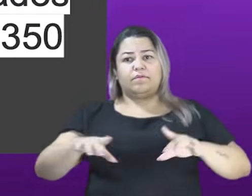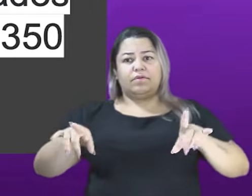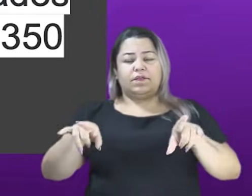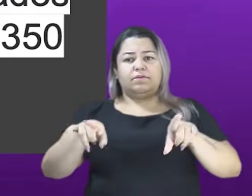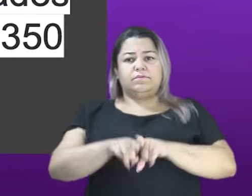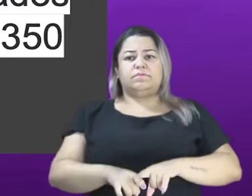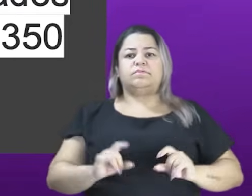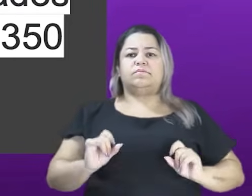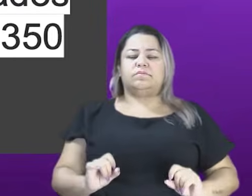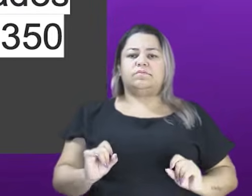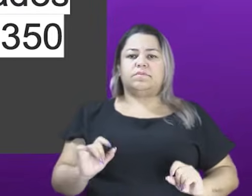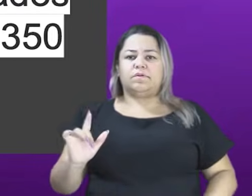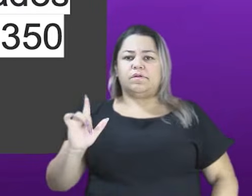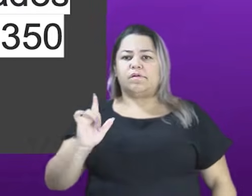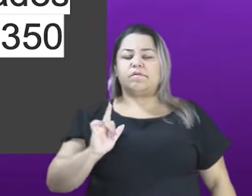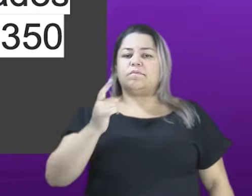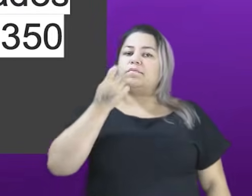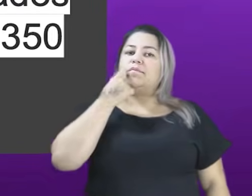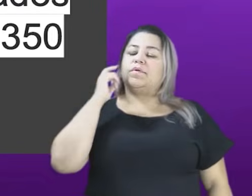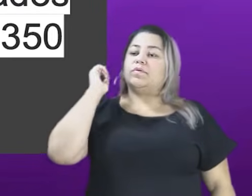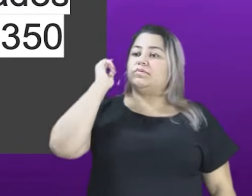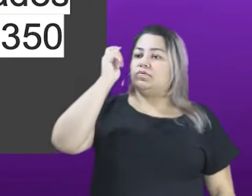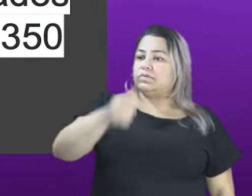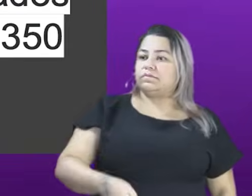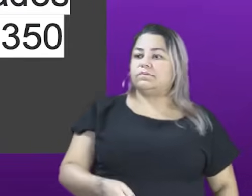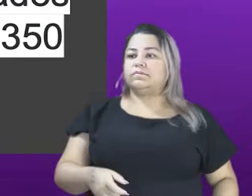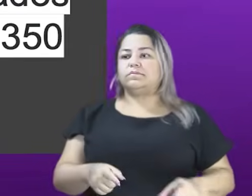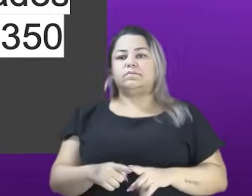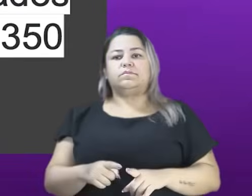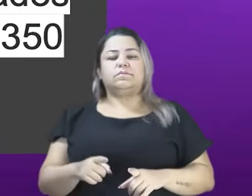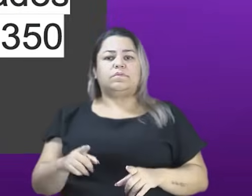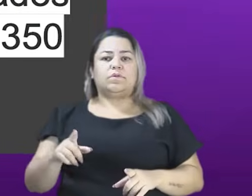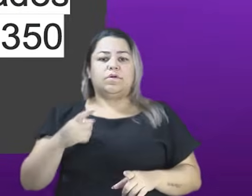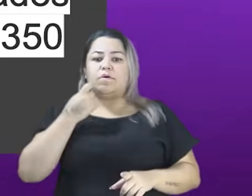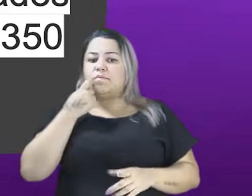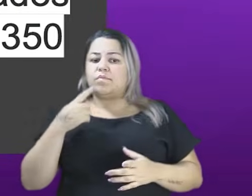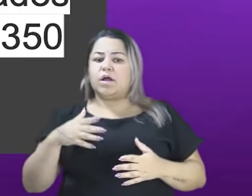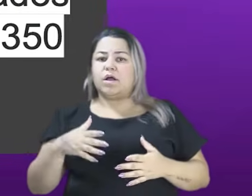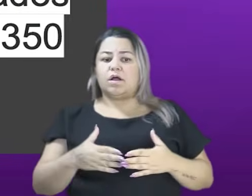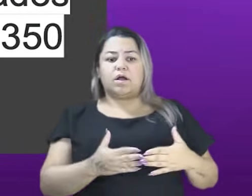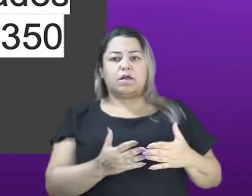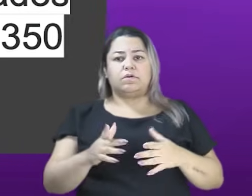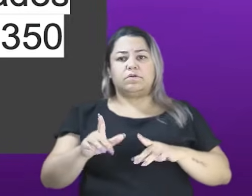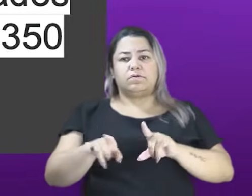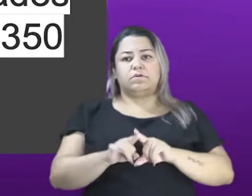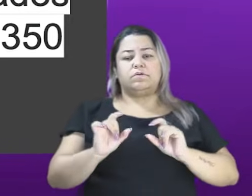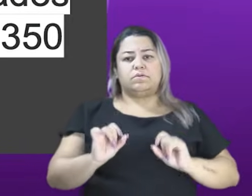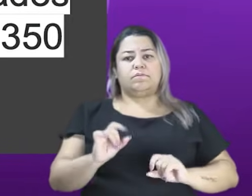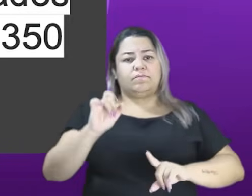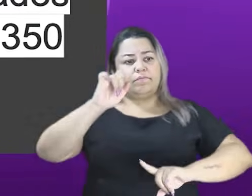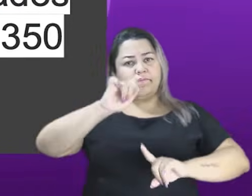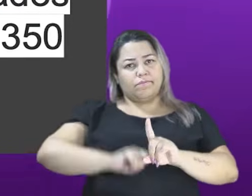as rotas, né, de peixes, de tubarões, tornando esse mar, né, esse translado de meses